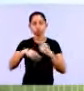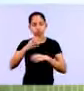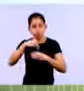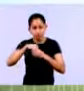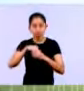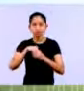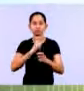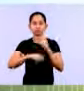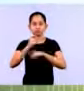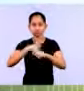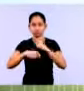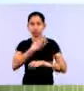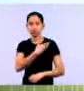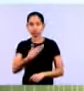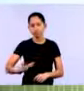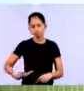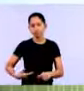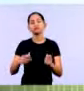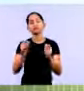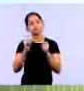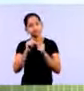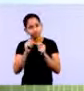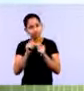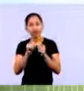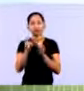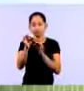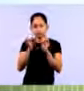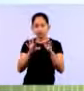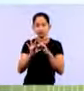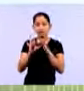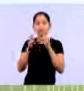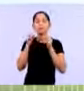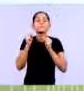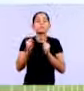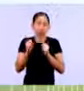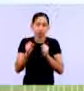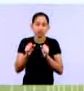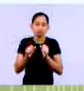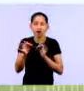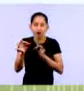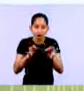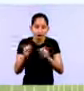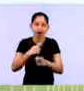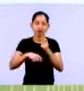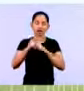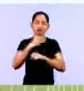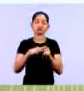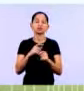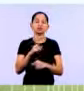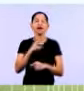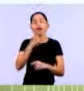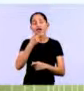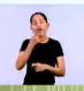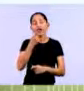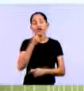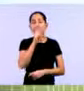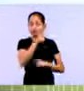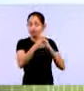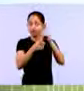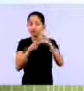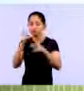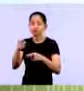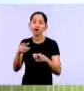tributos. Ela constitui esse direito, esse poder, e esse poder é indicado aos entes políticos